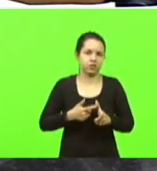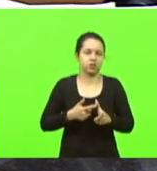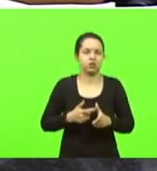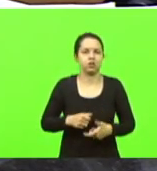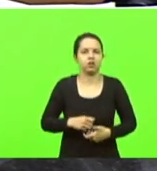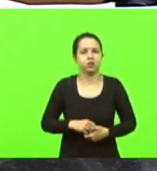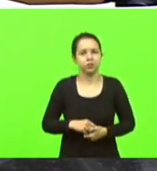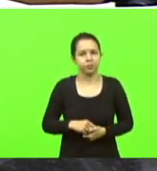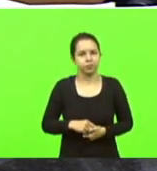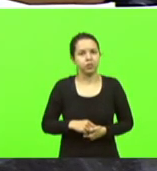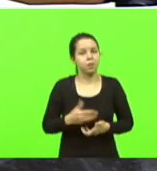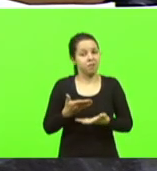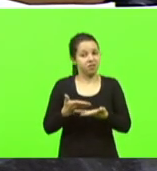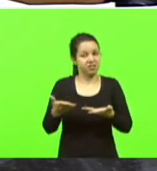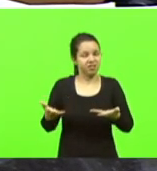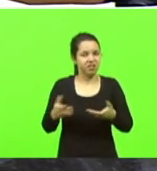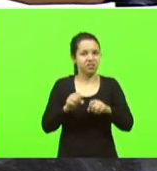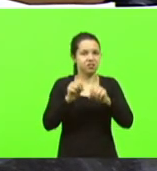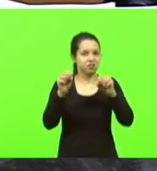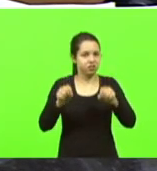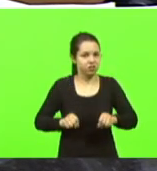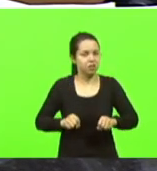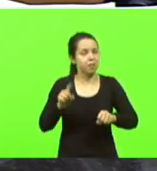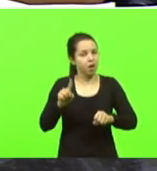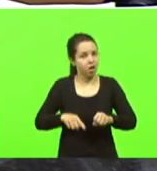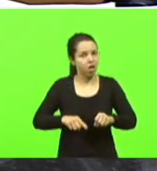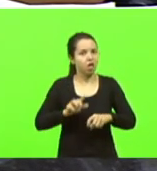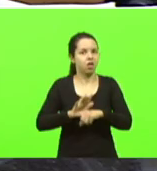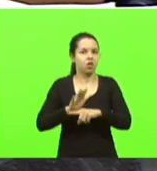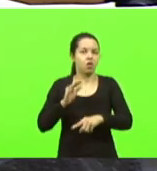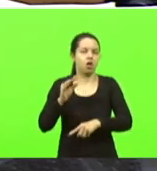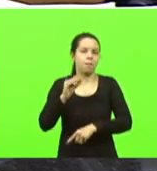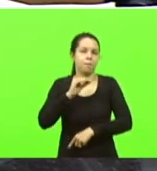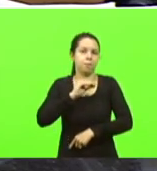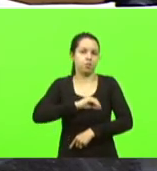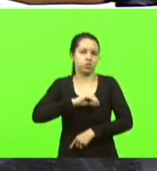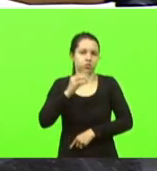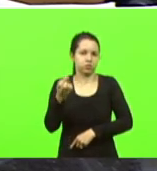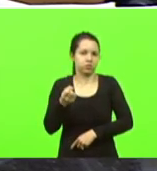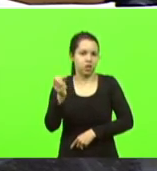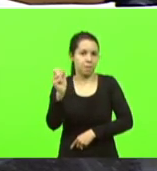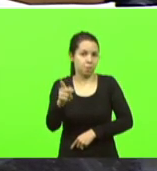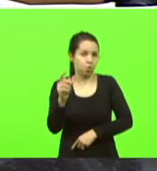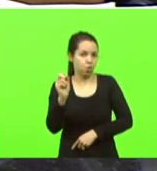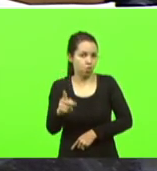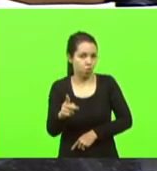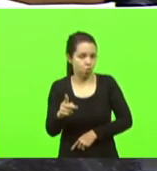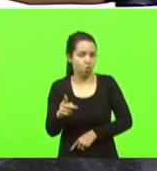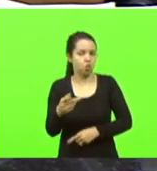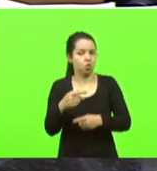sistema é o que trata da aposentadoria dos nossos colaboradores nossos servidores